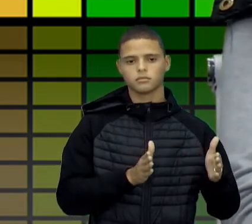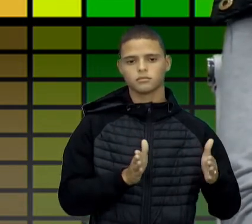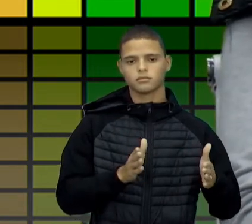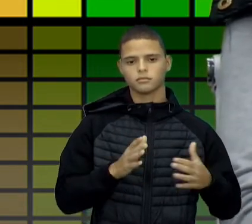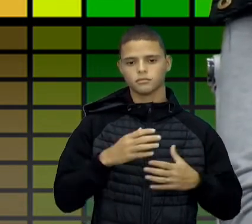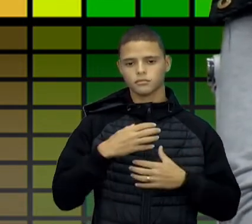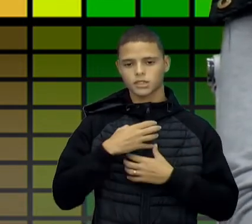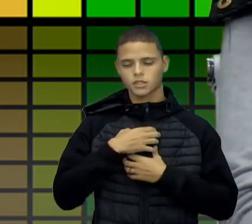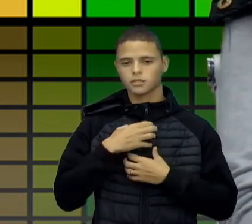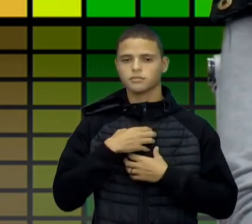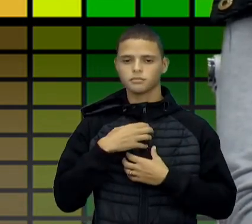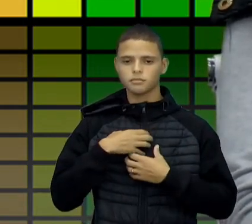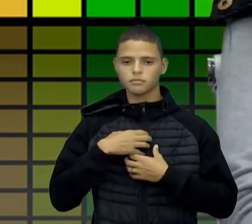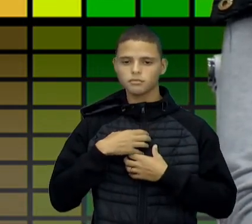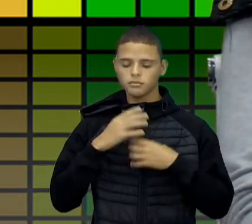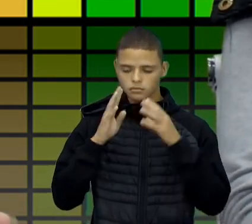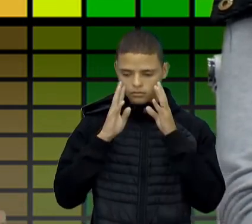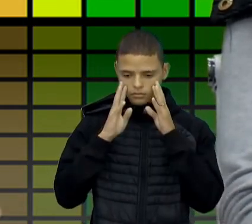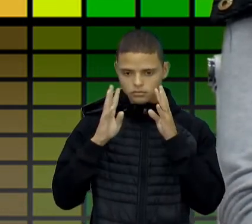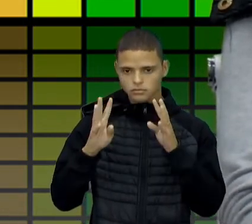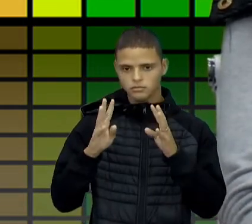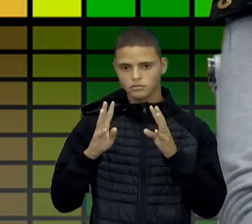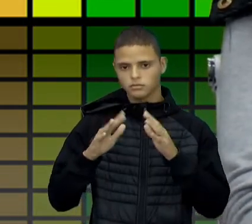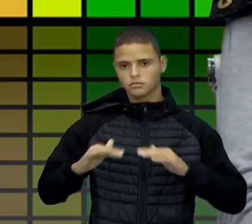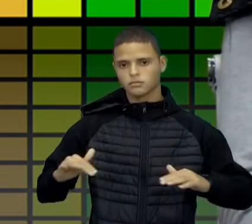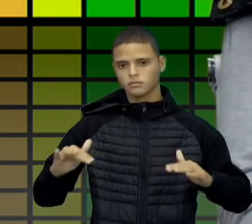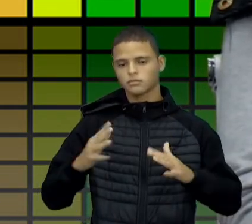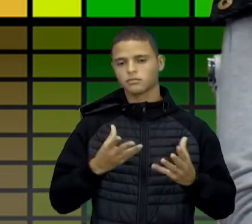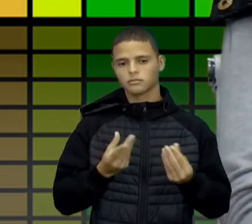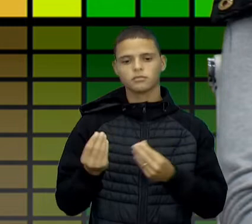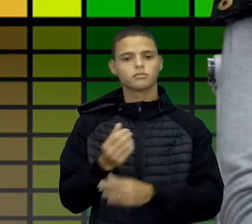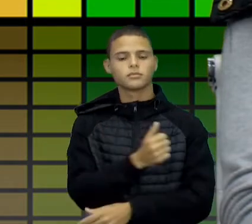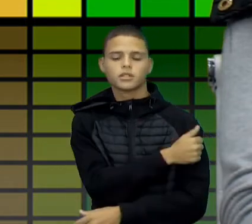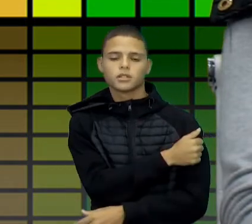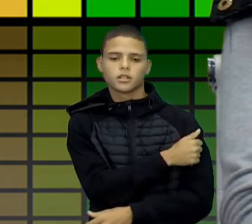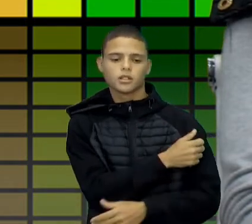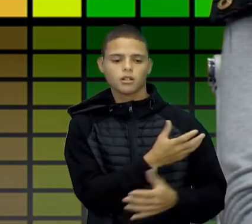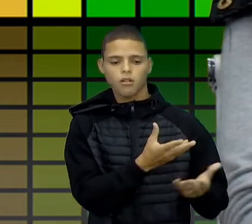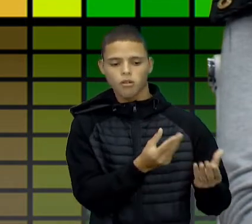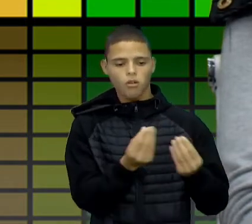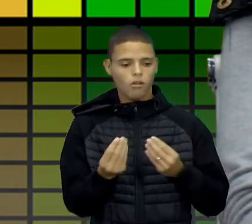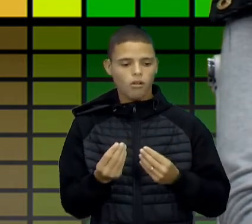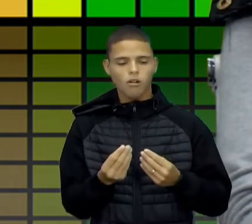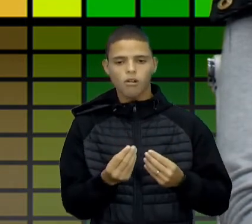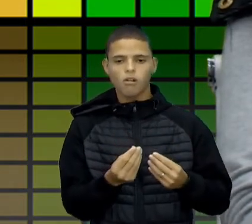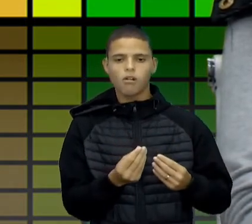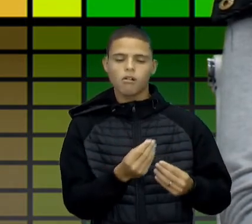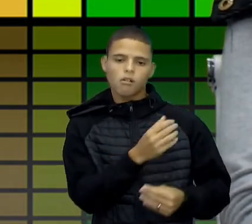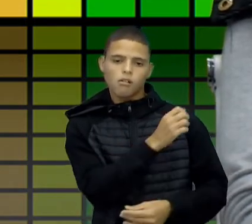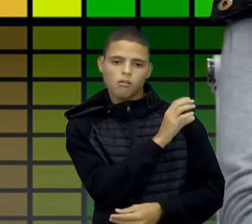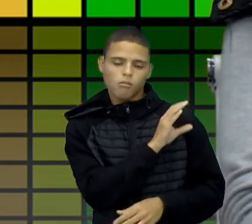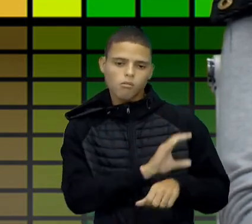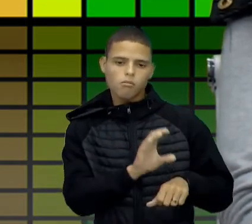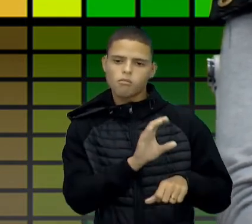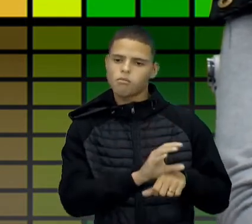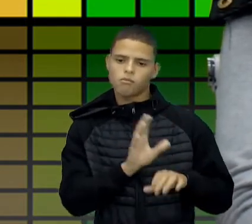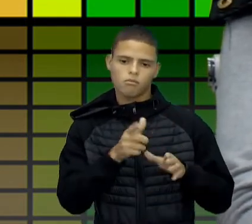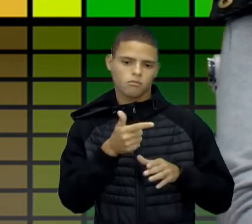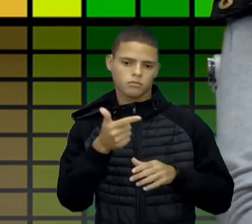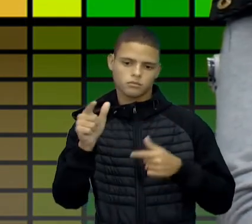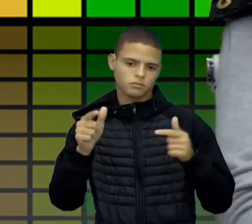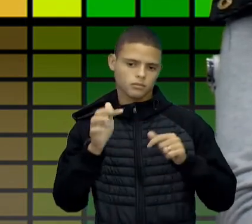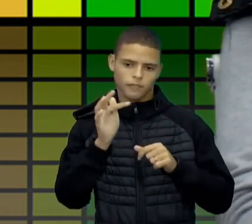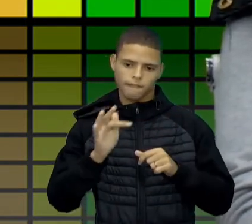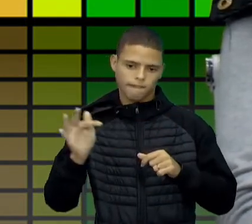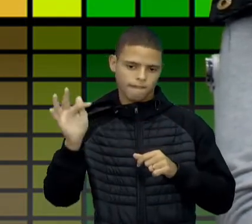algo que chamou a minha atenção e de muitos estudantes. Falaram assim, ó, muitos ali que estão nesse curso já têm outras faculdades,